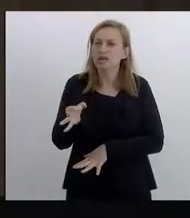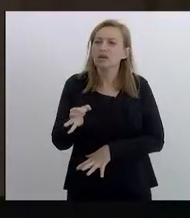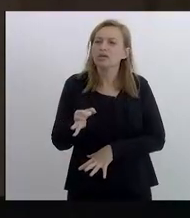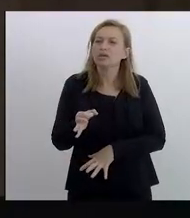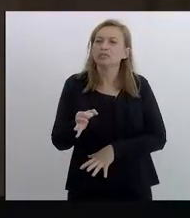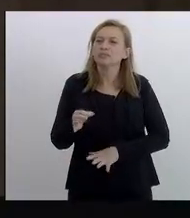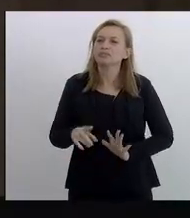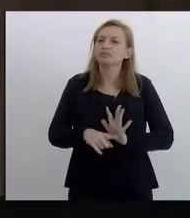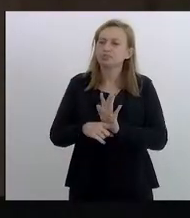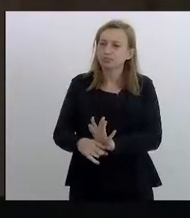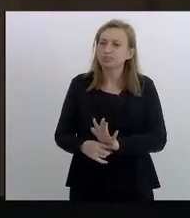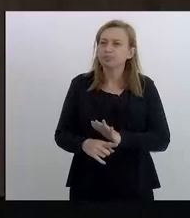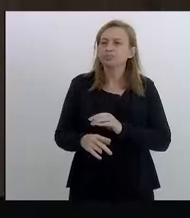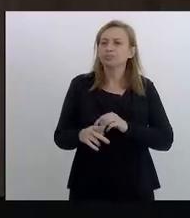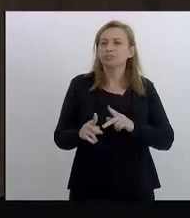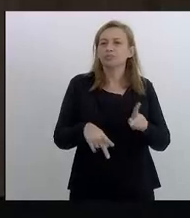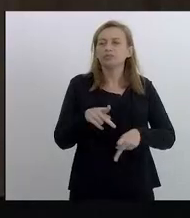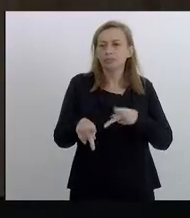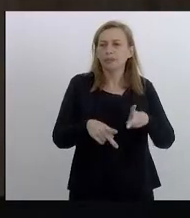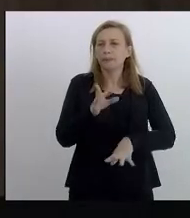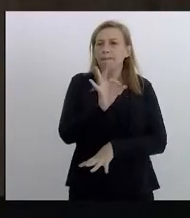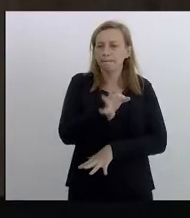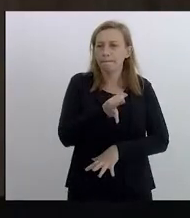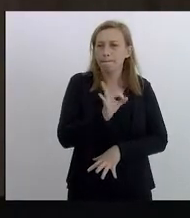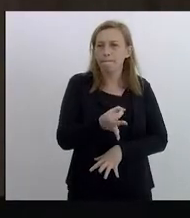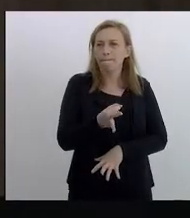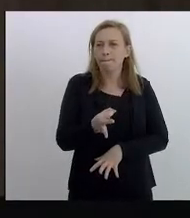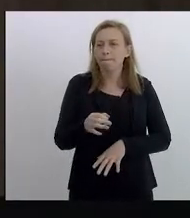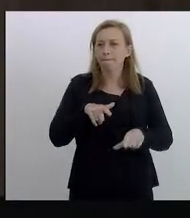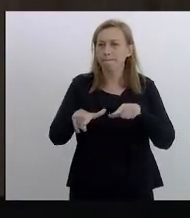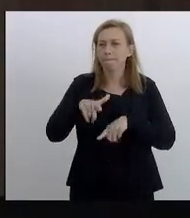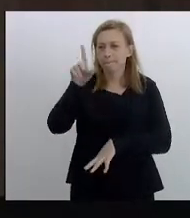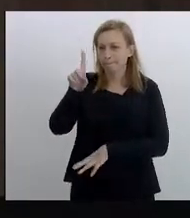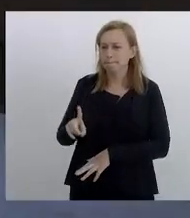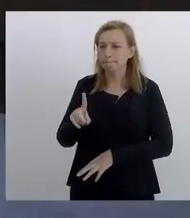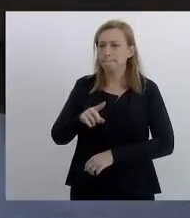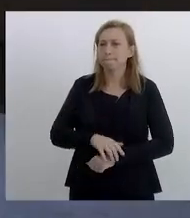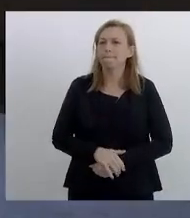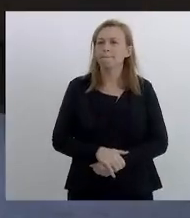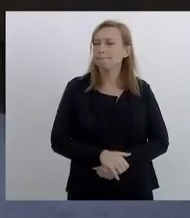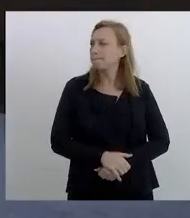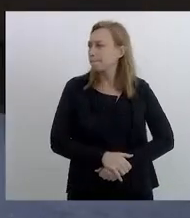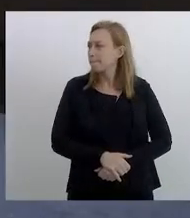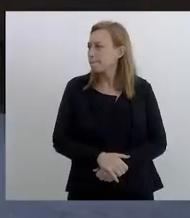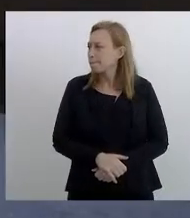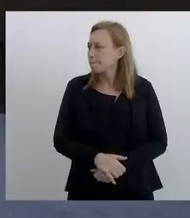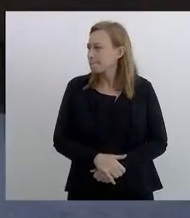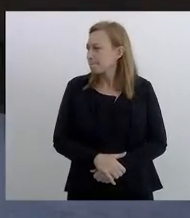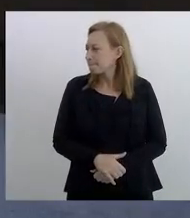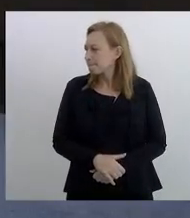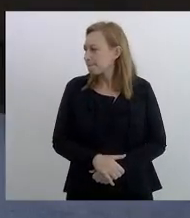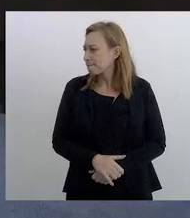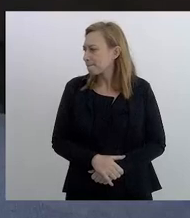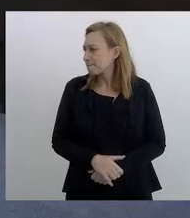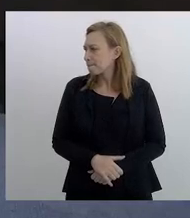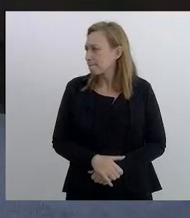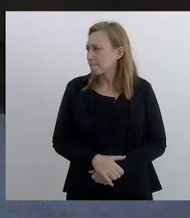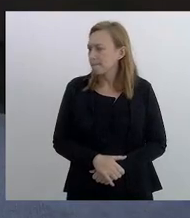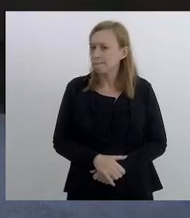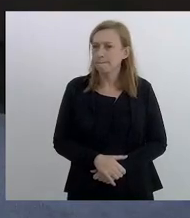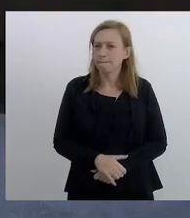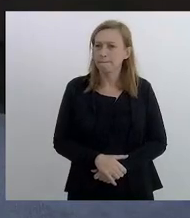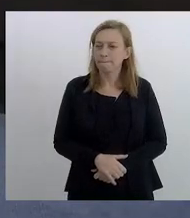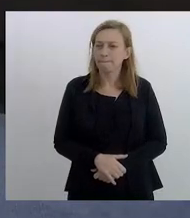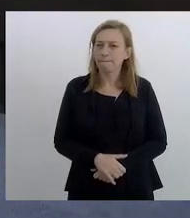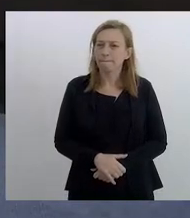para a população, no mínimo, que lhe é de direito. Obrigada, presidente. Obrigado, Adriana. Deputada enfermeira Regiane, por favor.